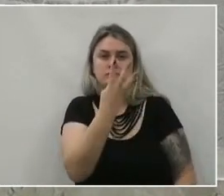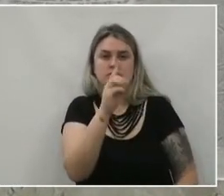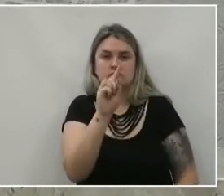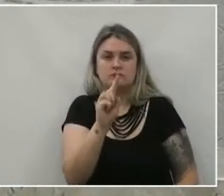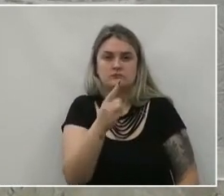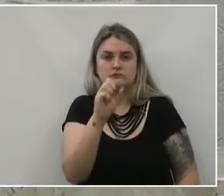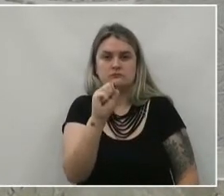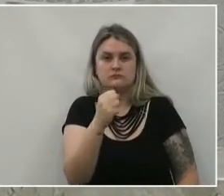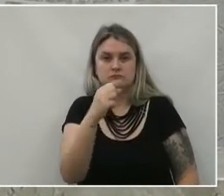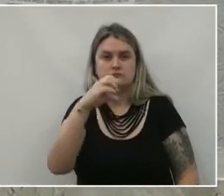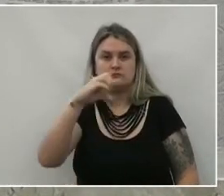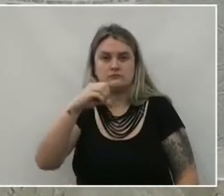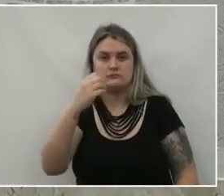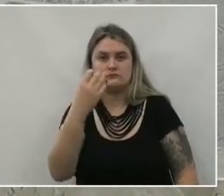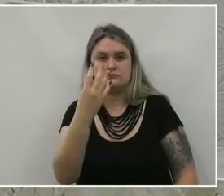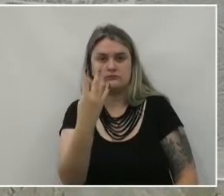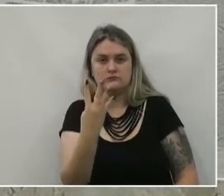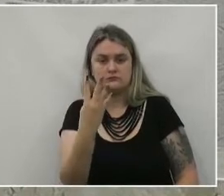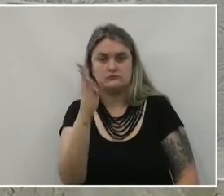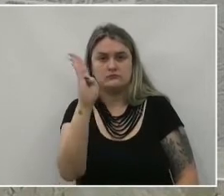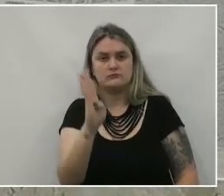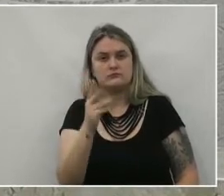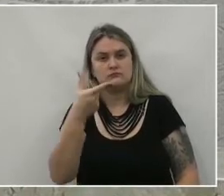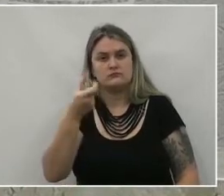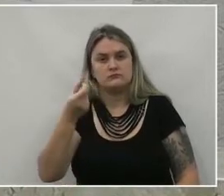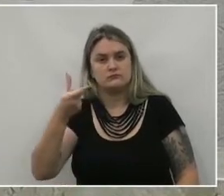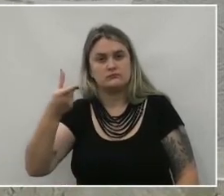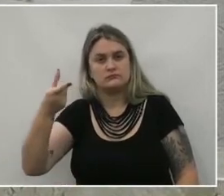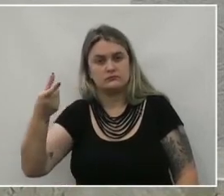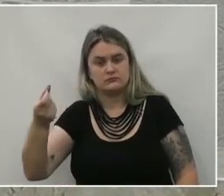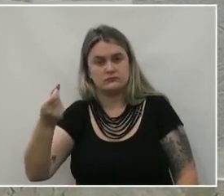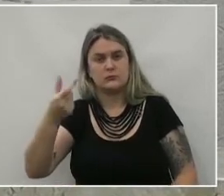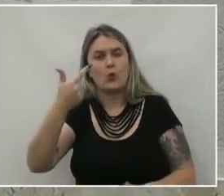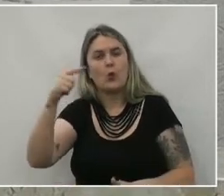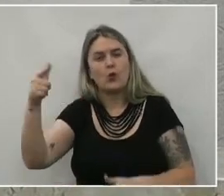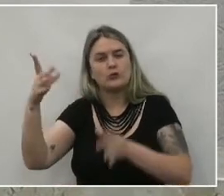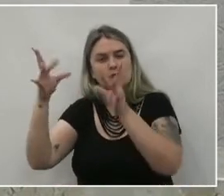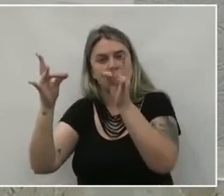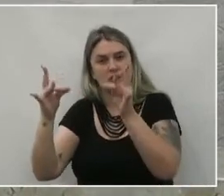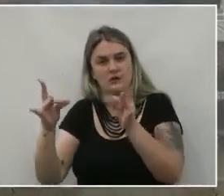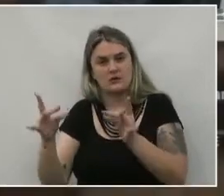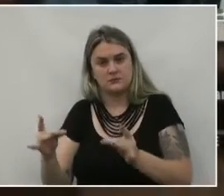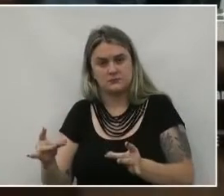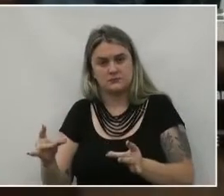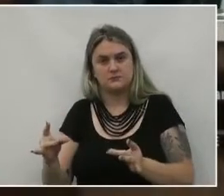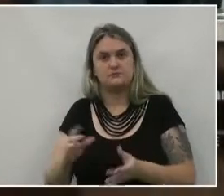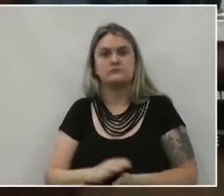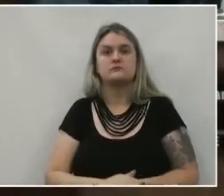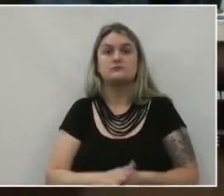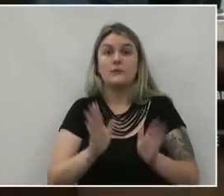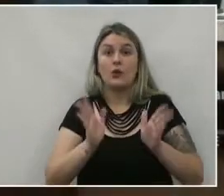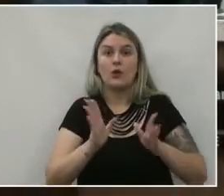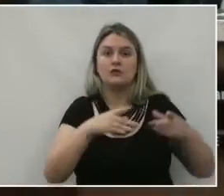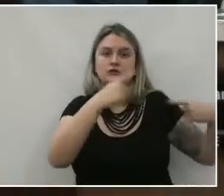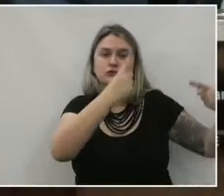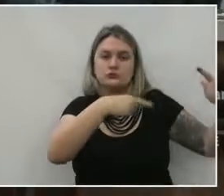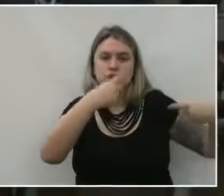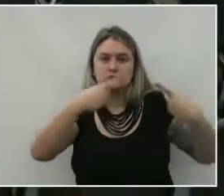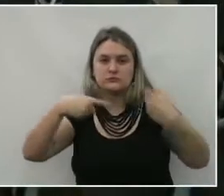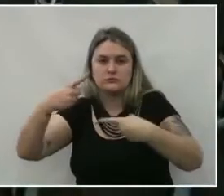.894, barra 2020 E da outras providências Em discussão,